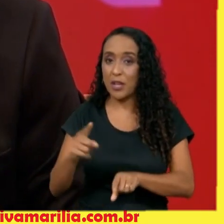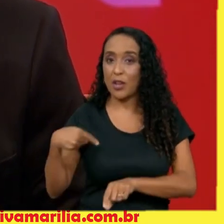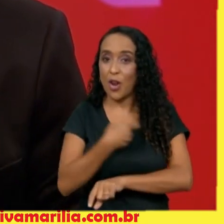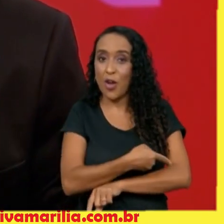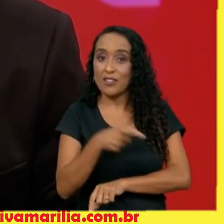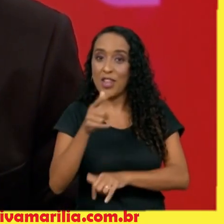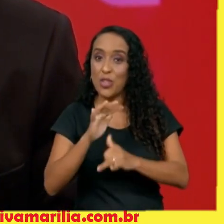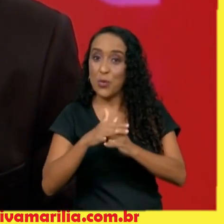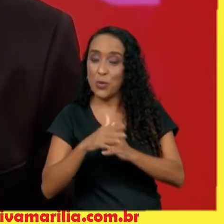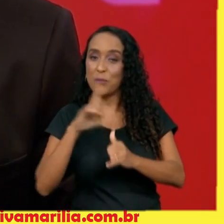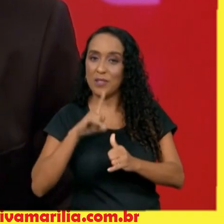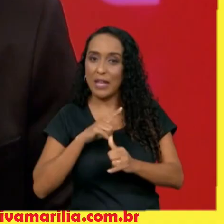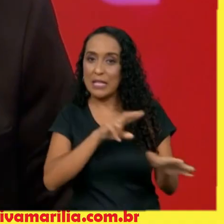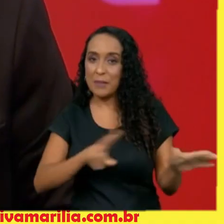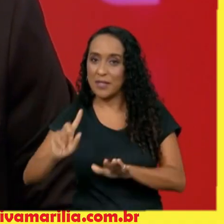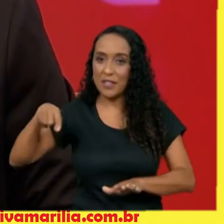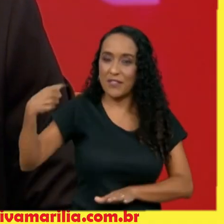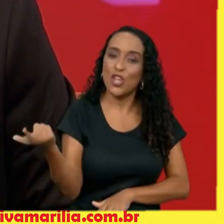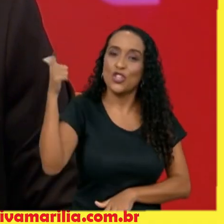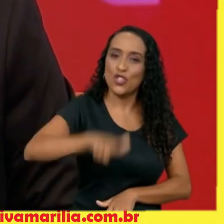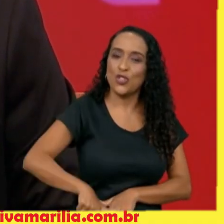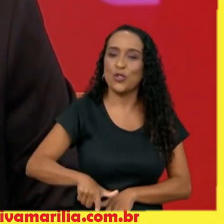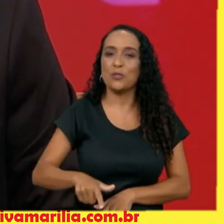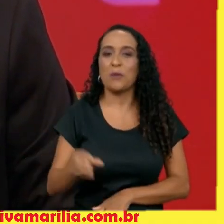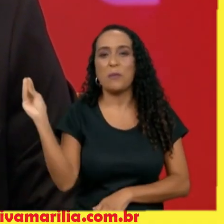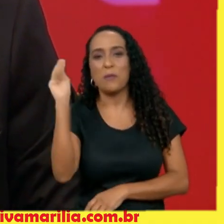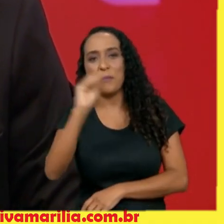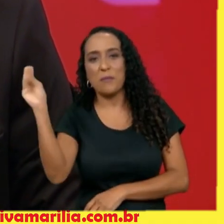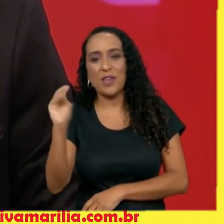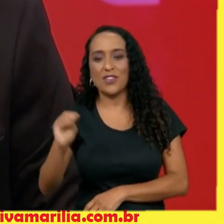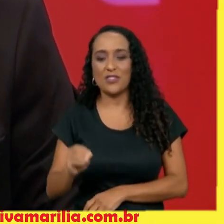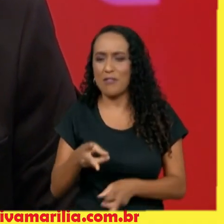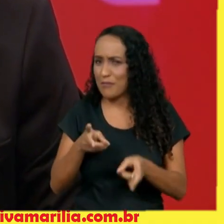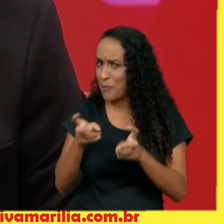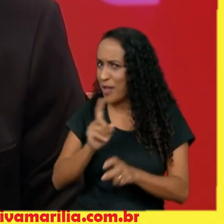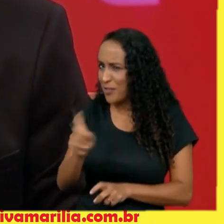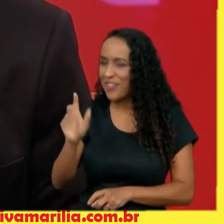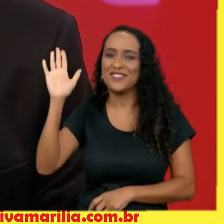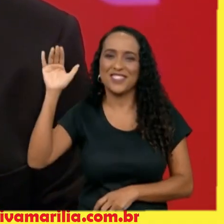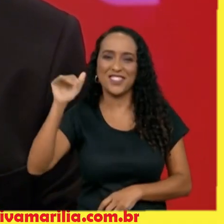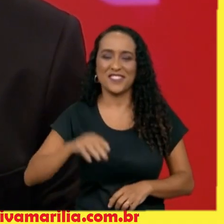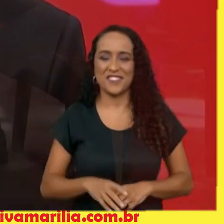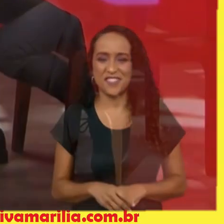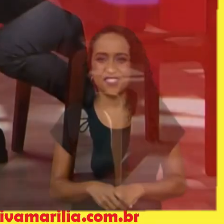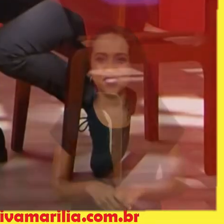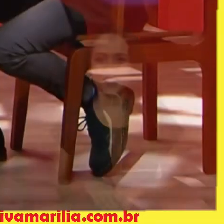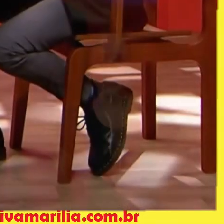lá no YouTube na semana que vem. Estamos de volta, um grande beijo, não seja explorado, tchau.